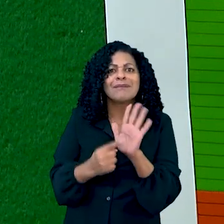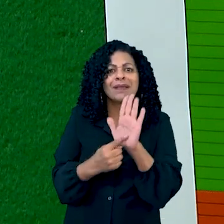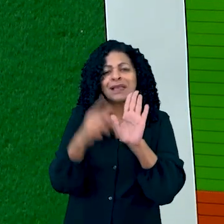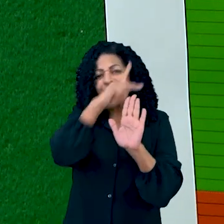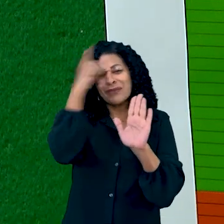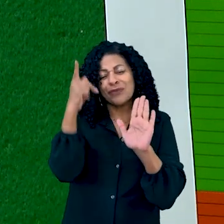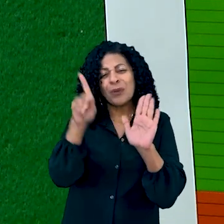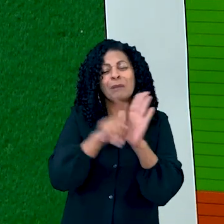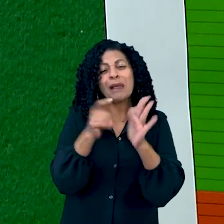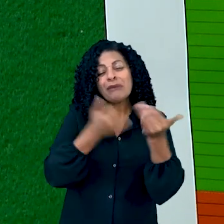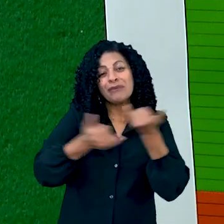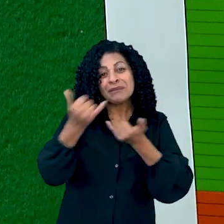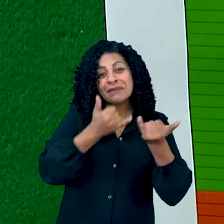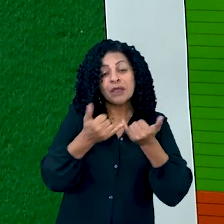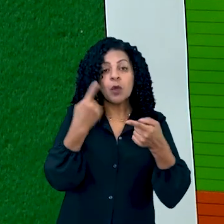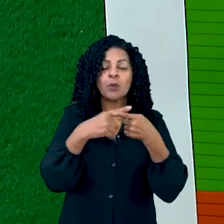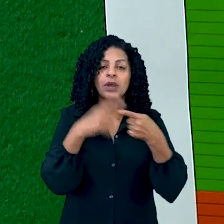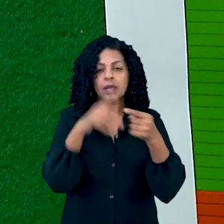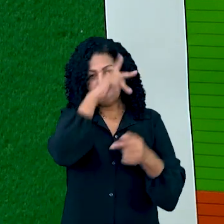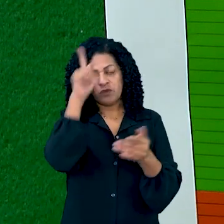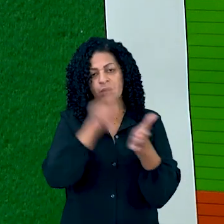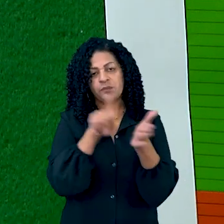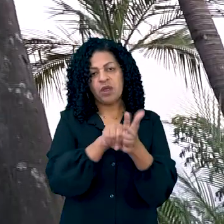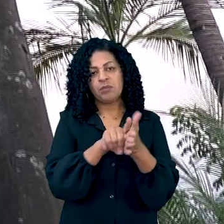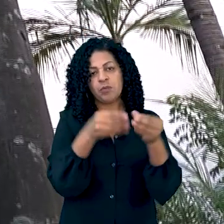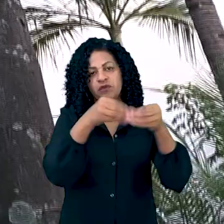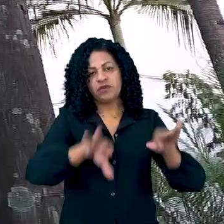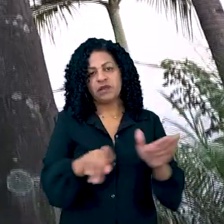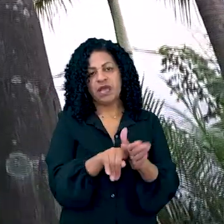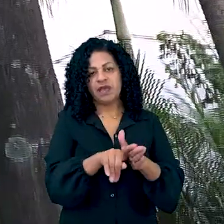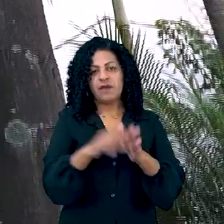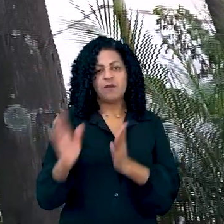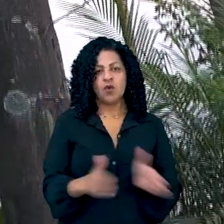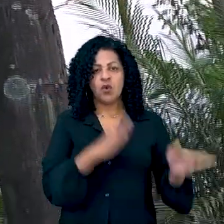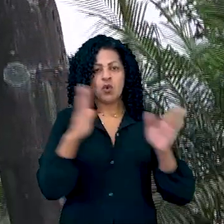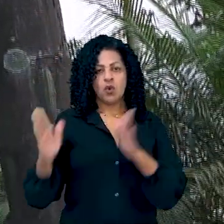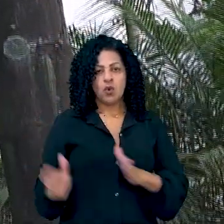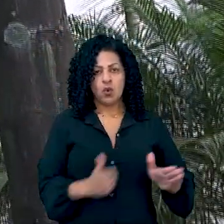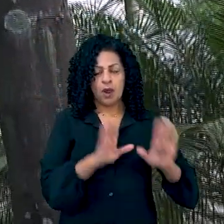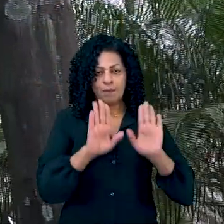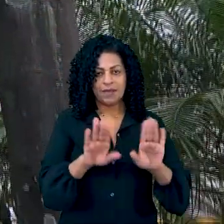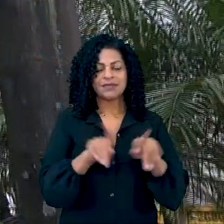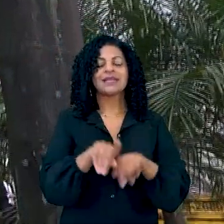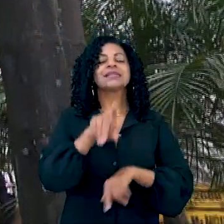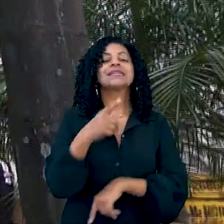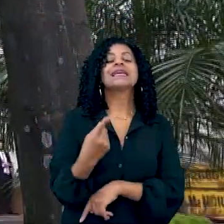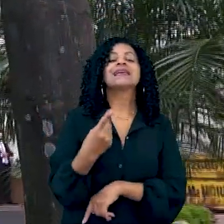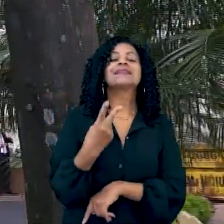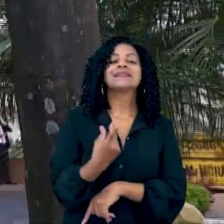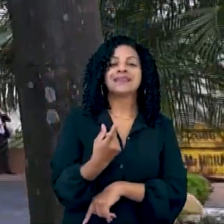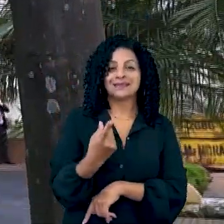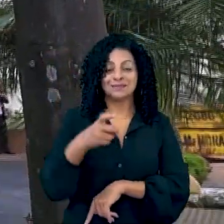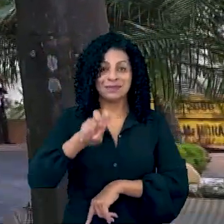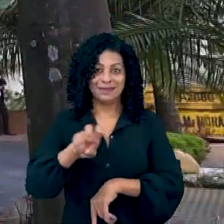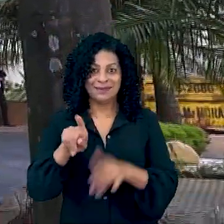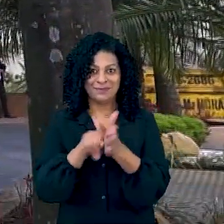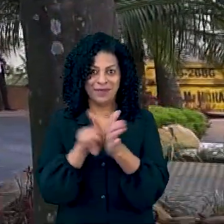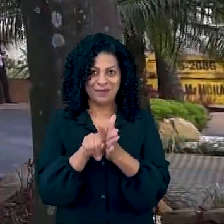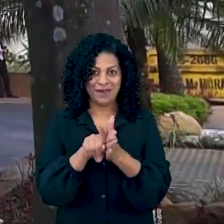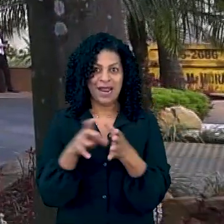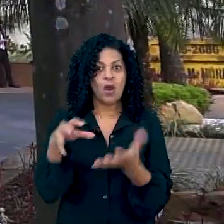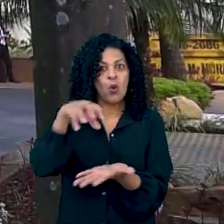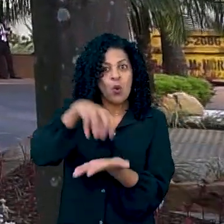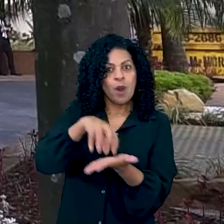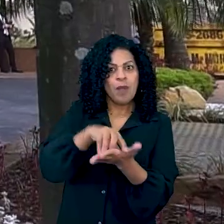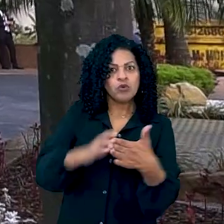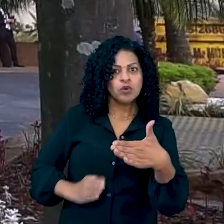para indicar dados que impactavam diretamente a produção. O Tribunal Regional do Trabalho da 15ª Região em Campinas entendeu que a prática